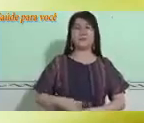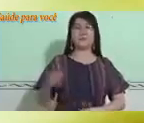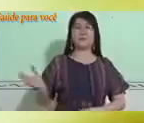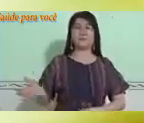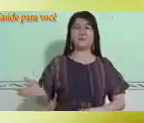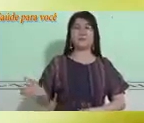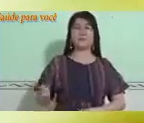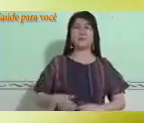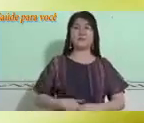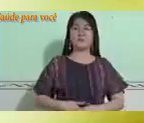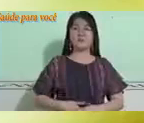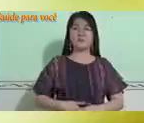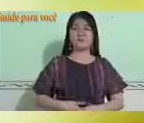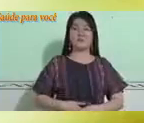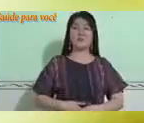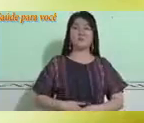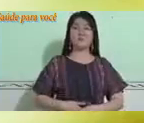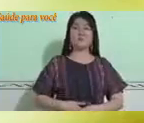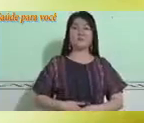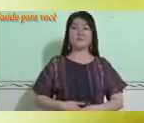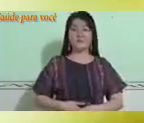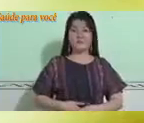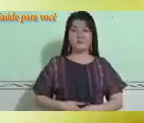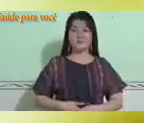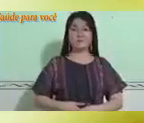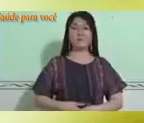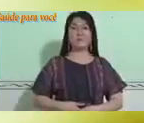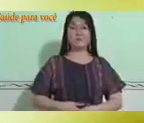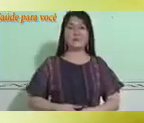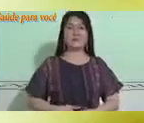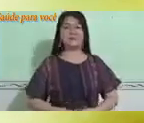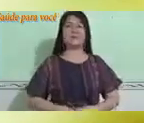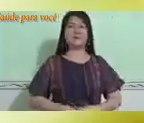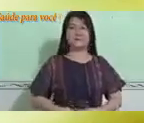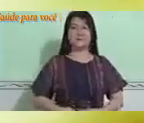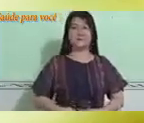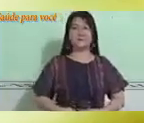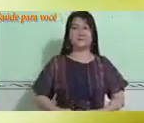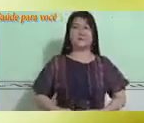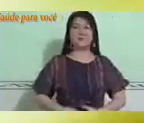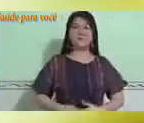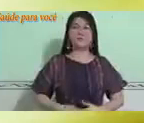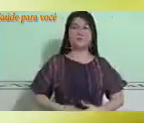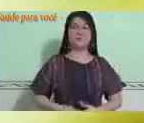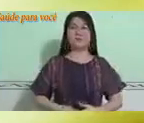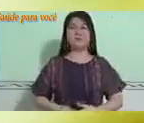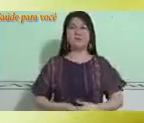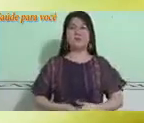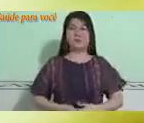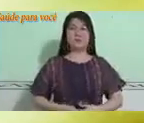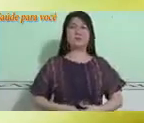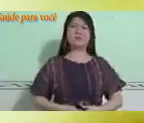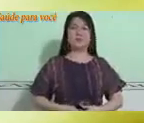mastambe acento agudo, m acento agudo e m p o r t a n t e v i t a r f c a r m u i t o